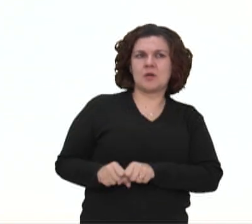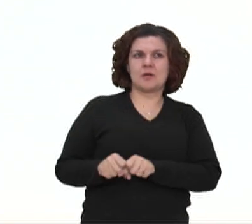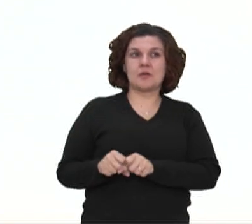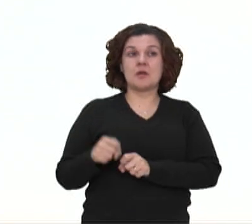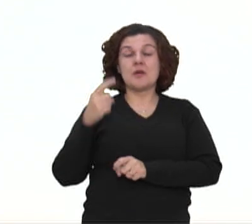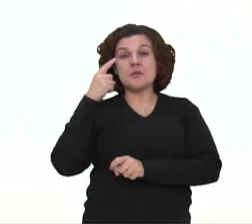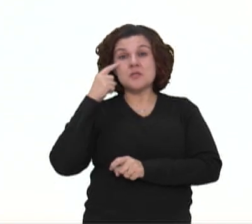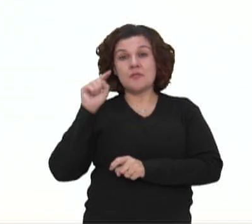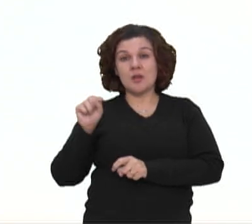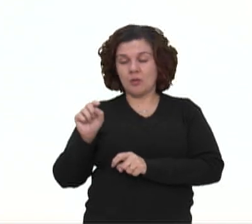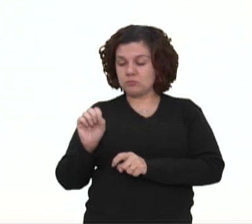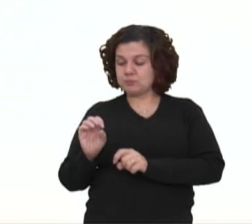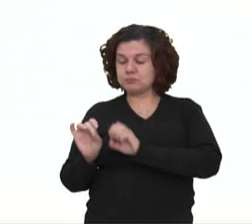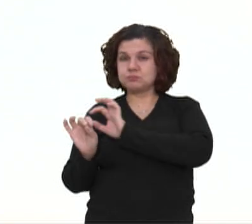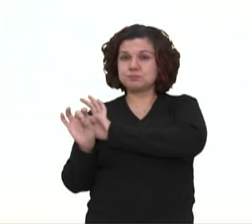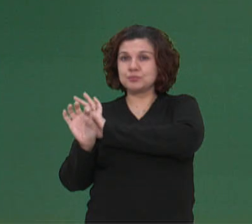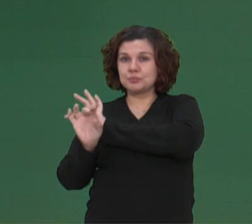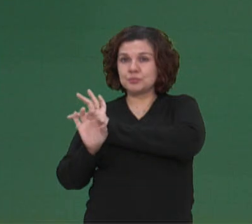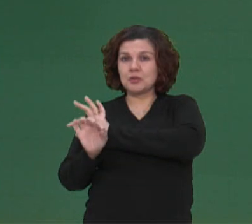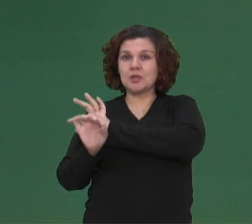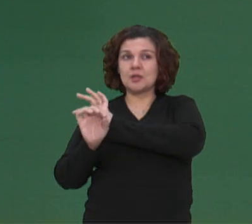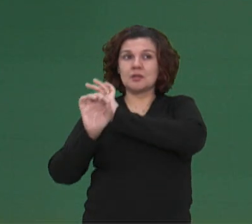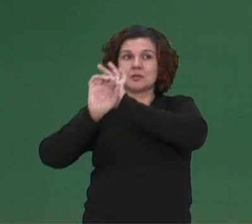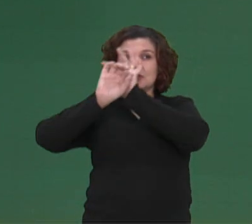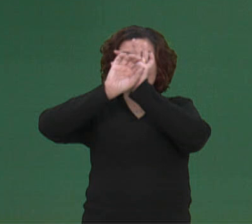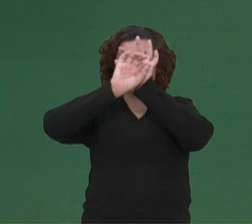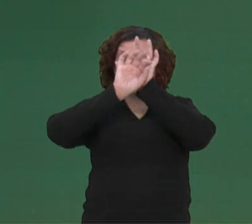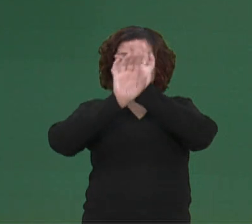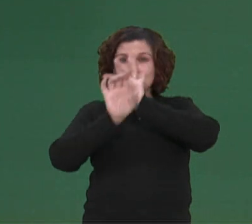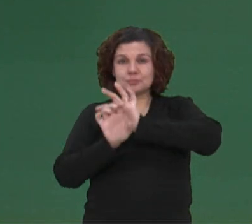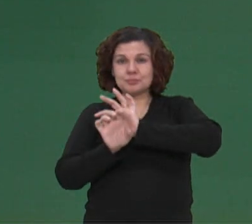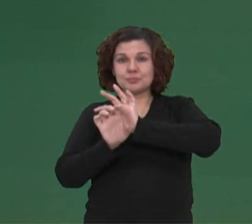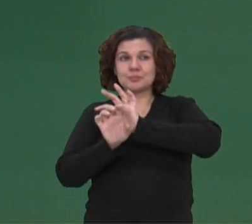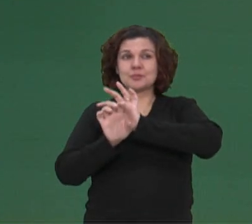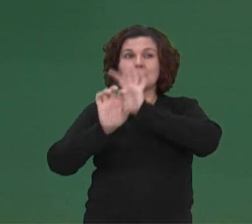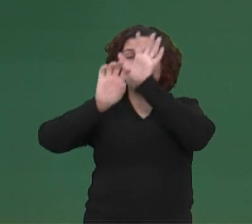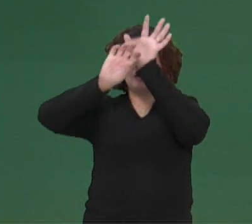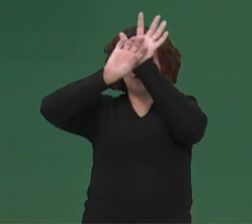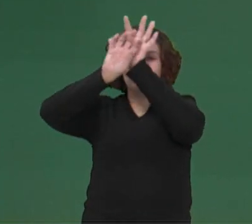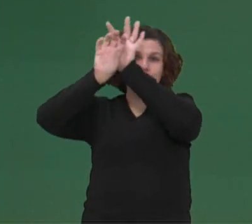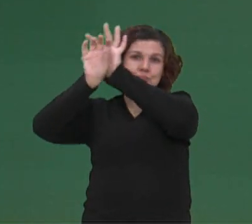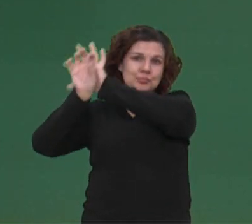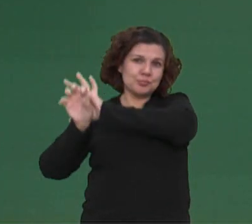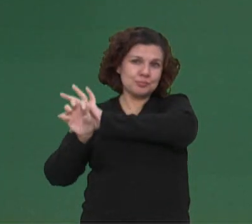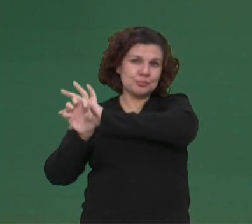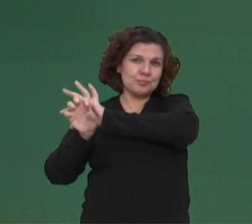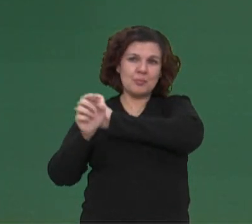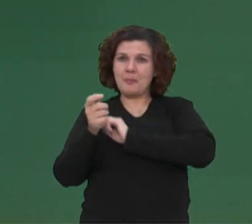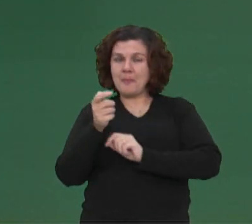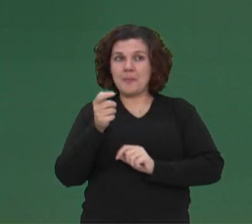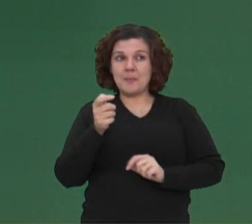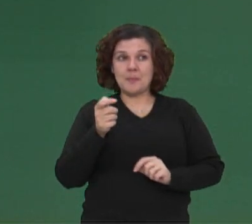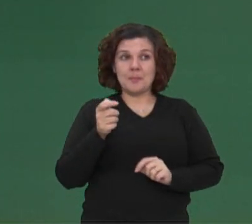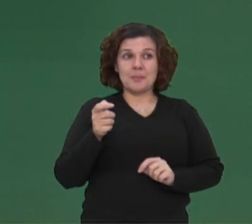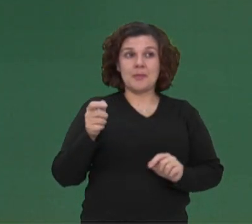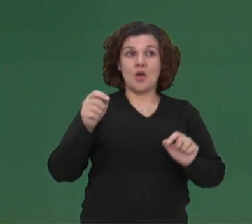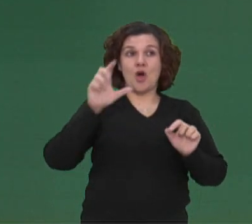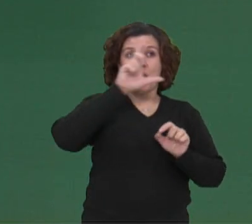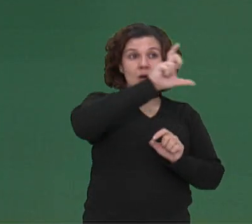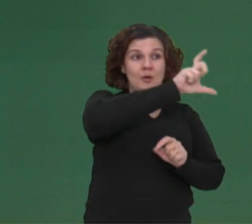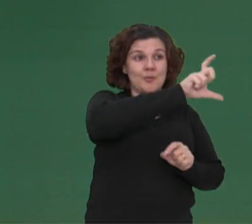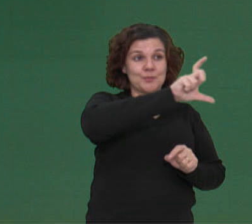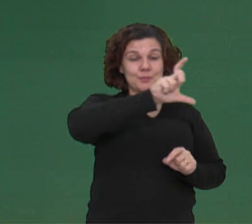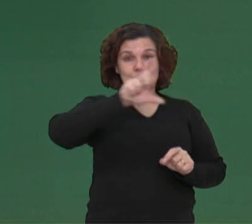alguns aglomerados aqui na África do Sul, tá vendo? Olha aqui, ó, parte norte, né? Olha o tamanhão